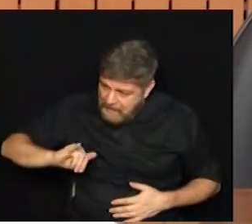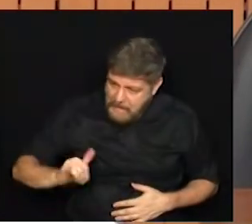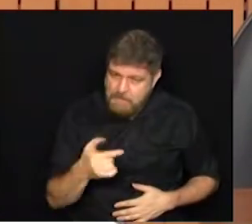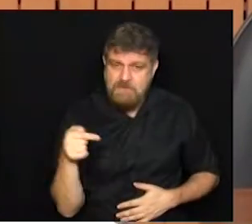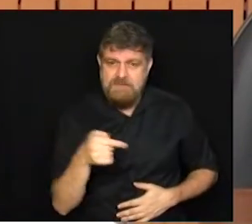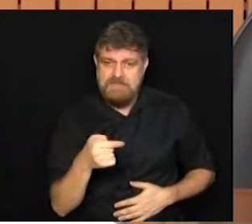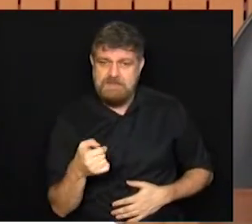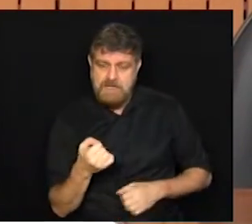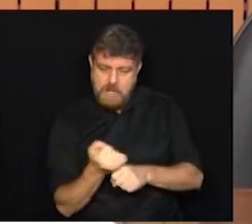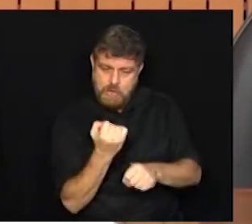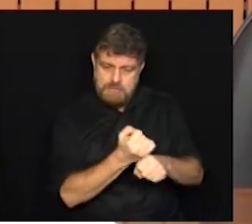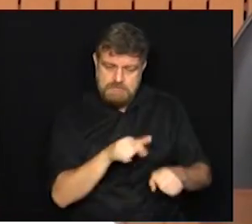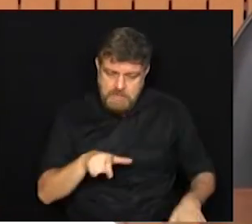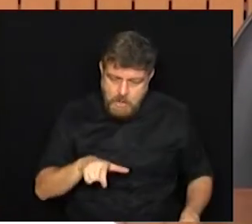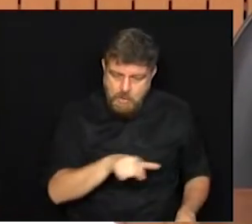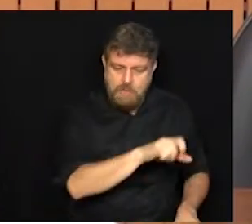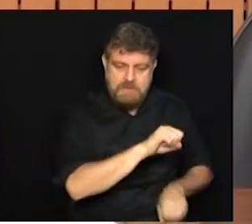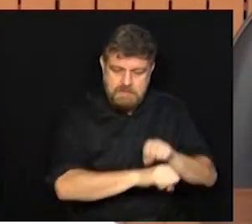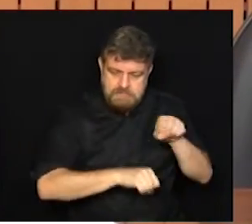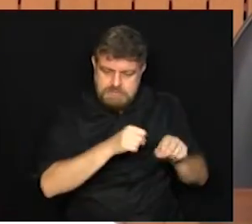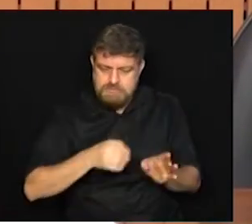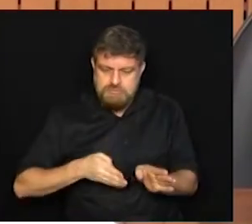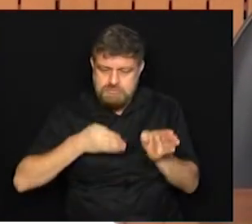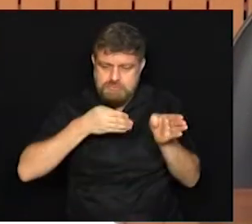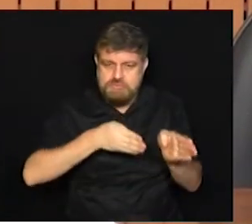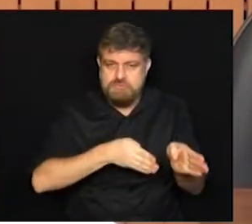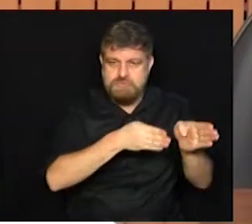critérios também de priorização.